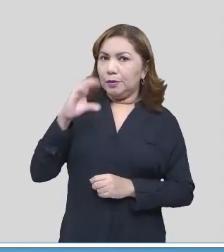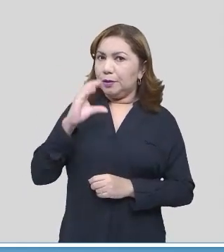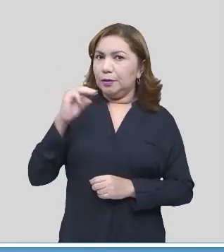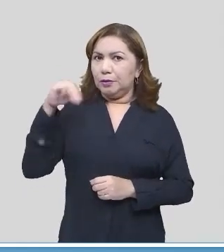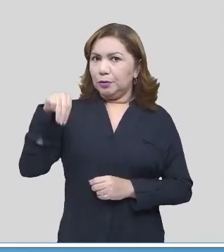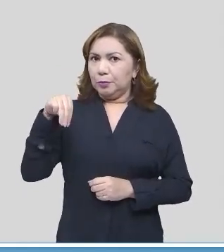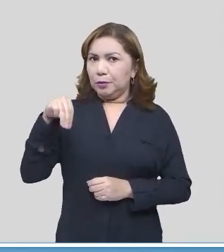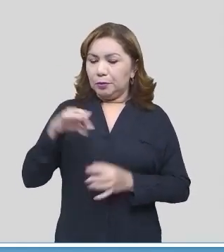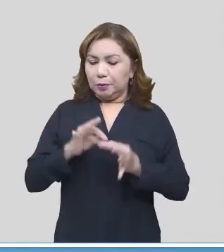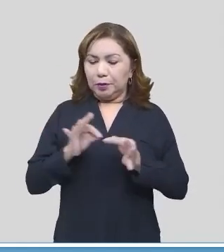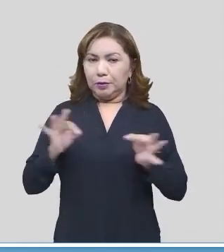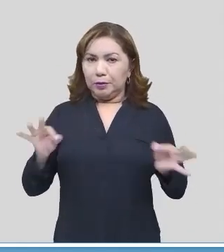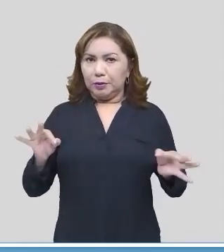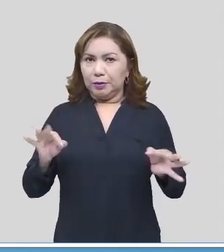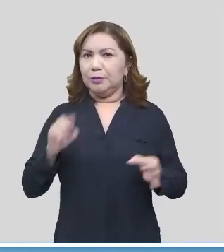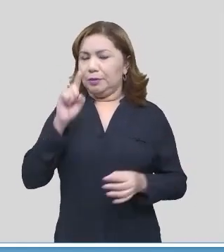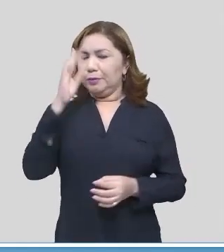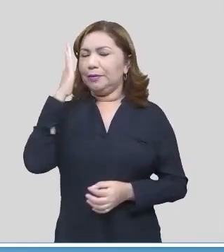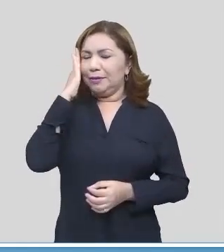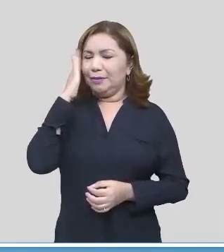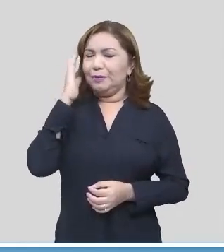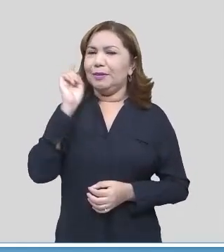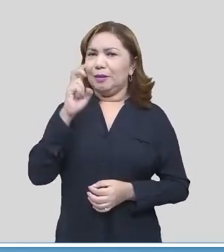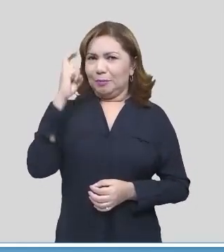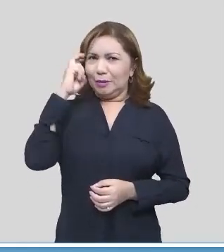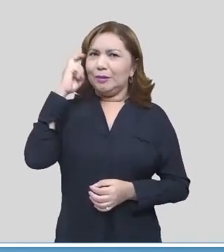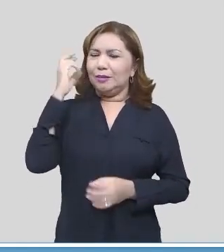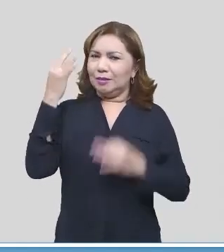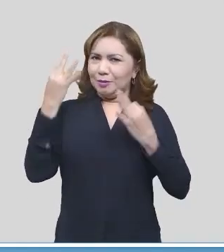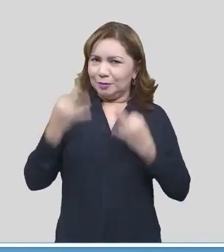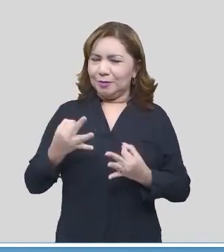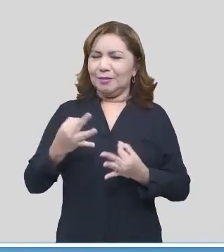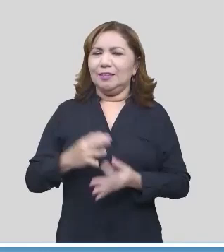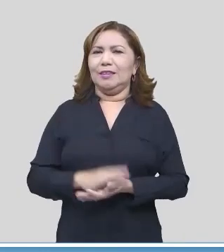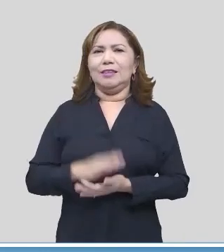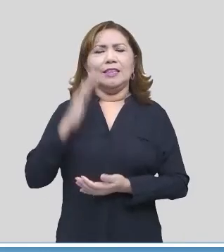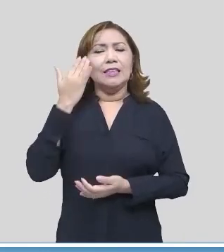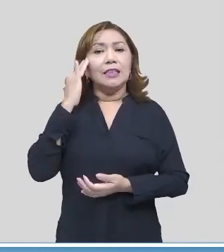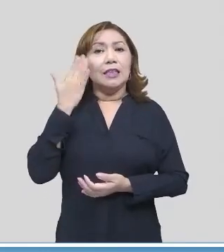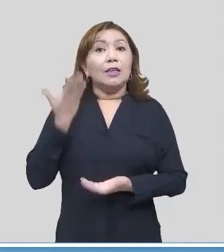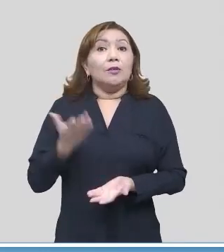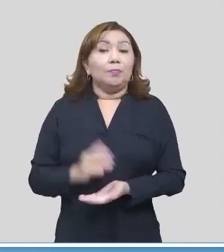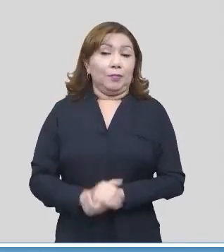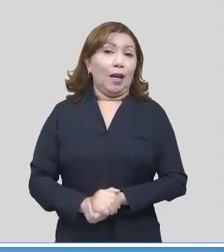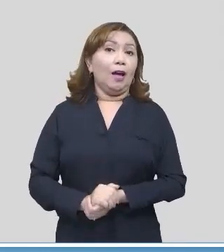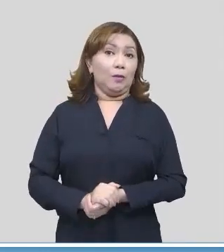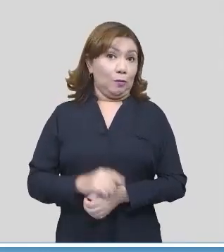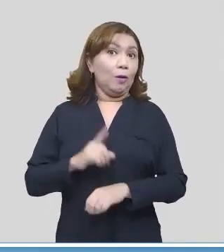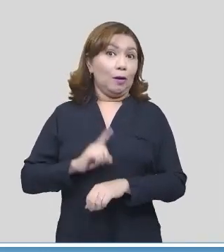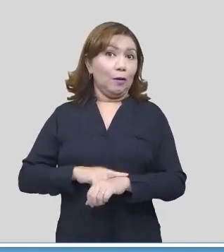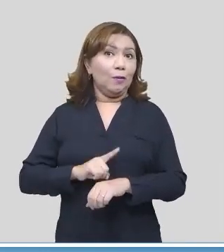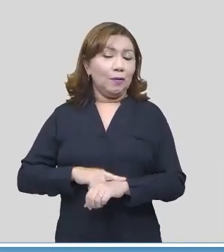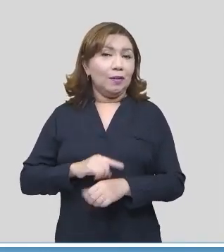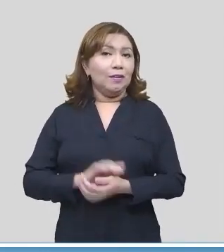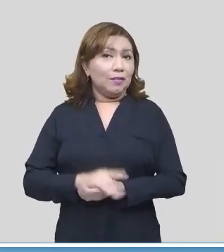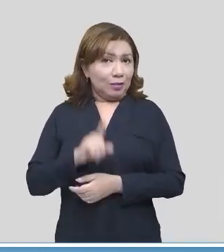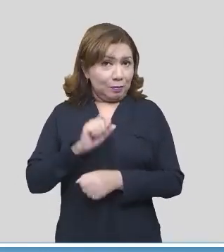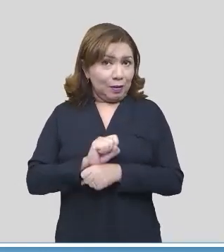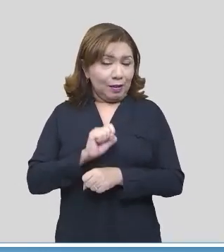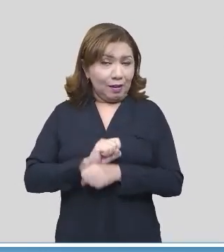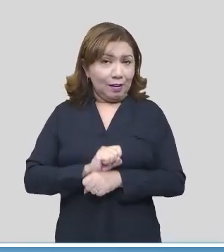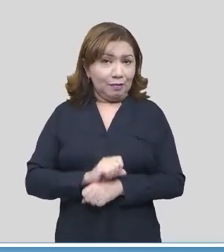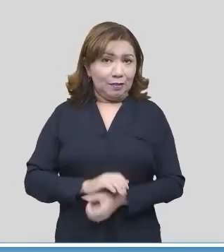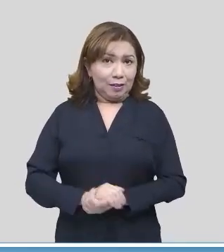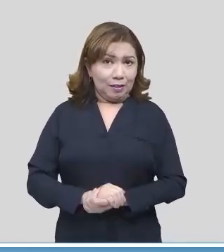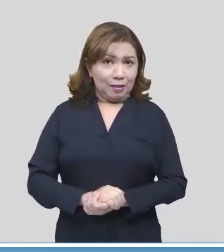comprimento? Eu sei, vocês são inteligentes, com certeza entenderam. E agora chegou o momento que você esperava. É o